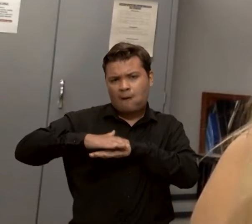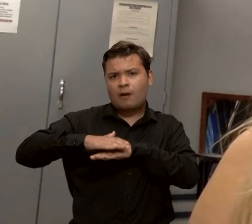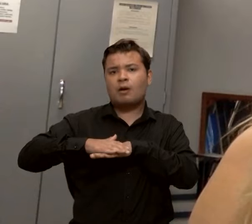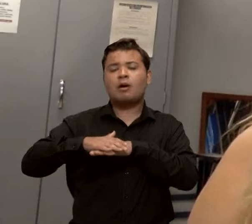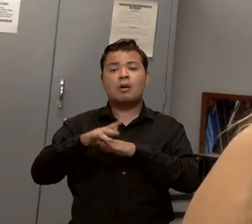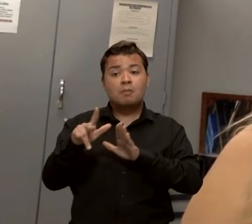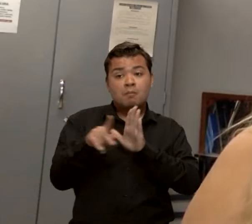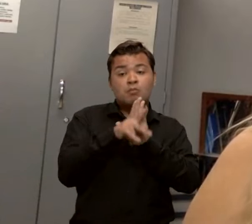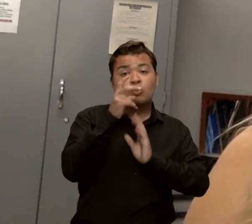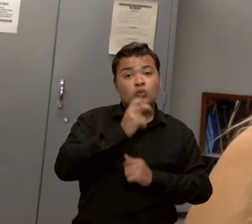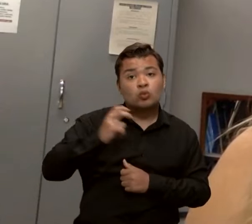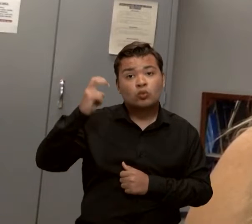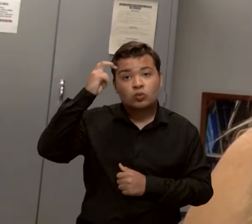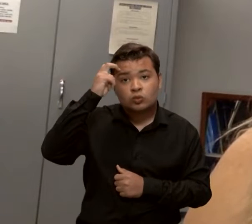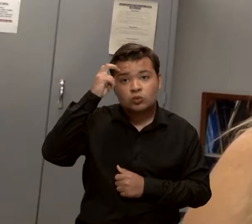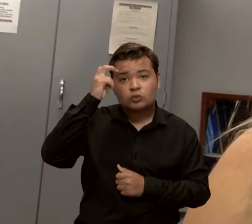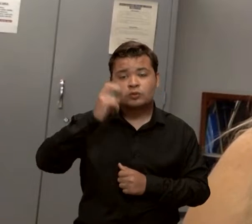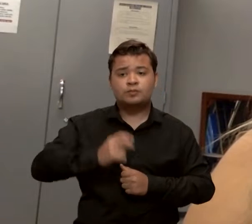cultural, né? Onde